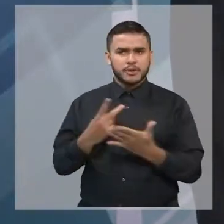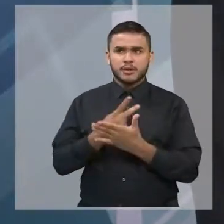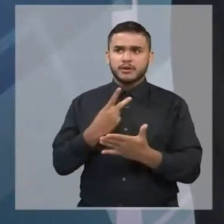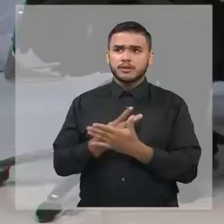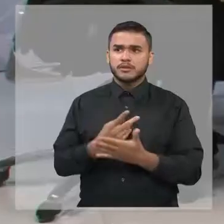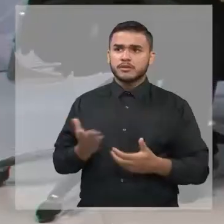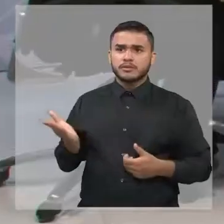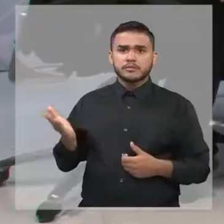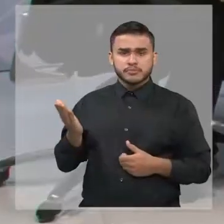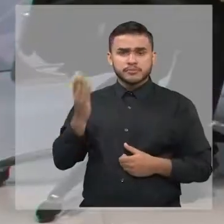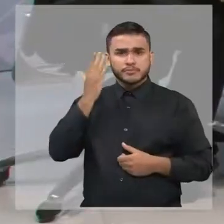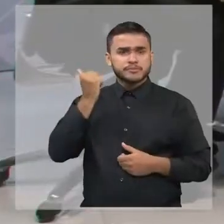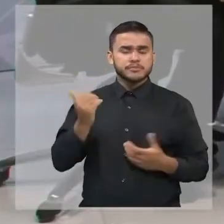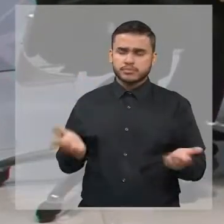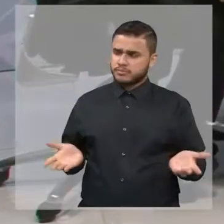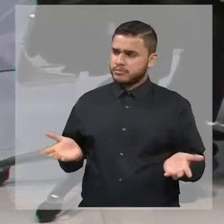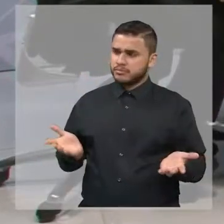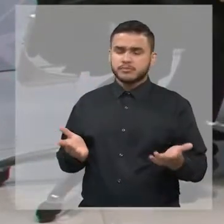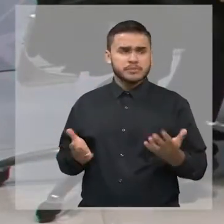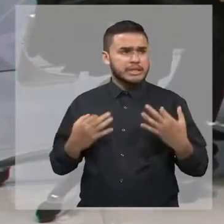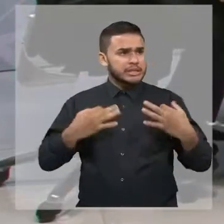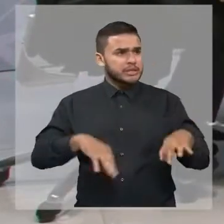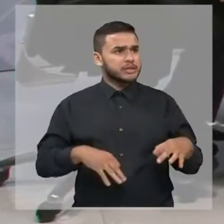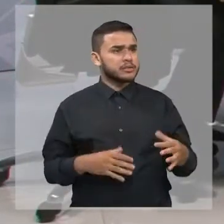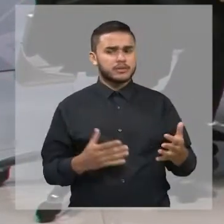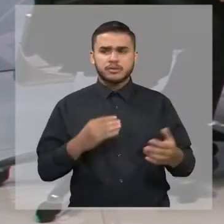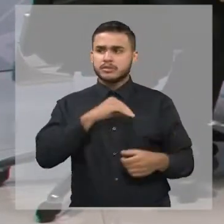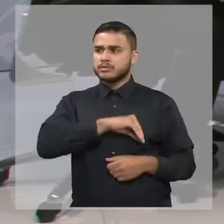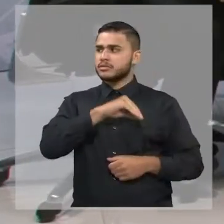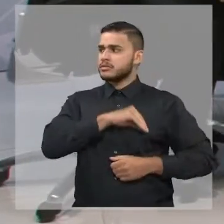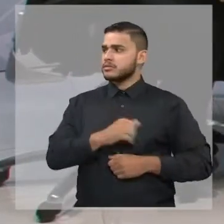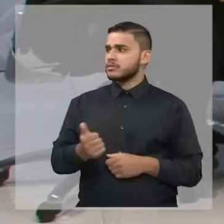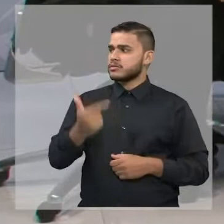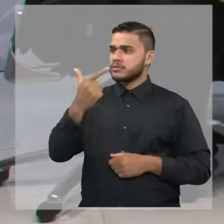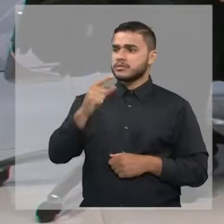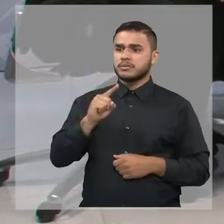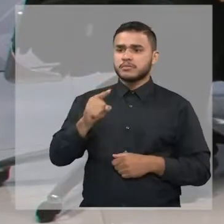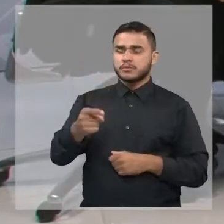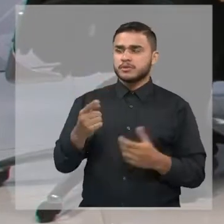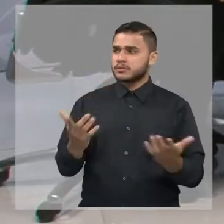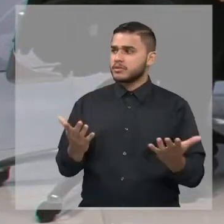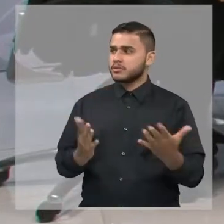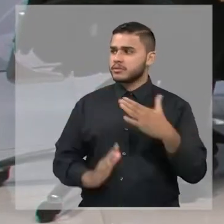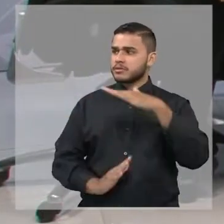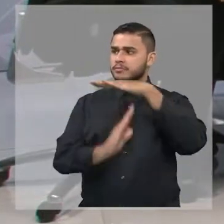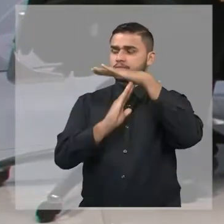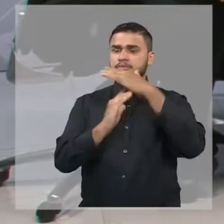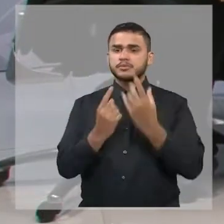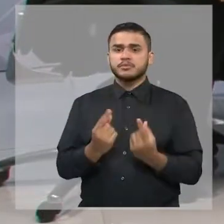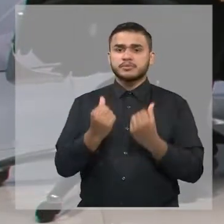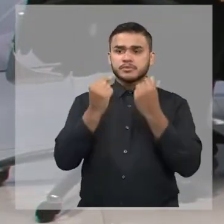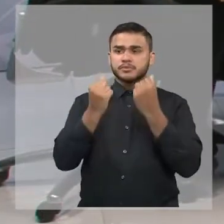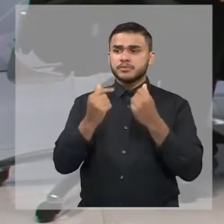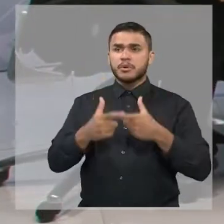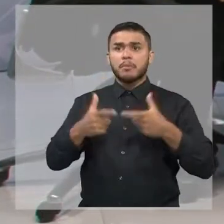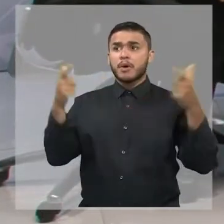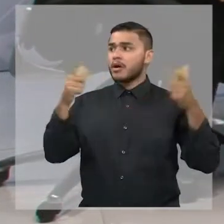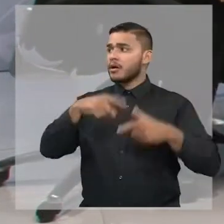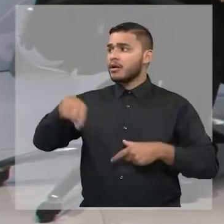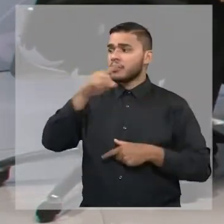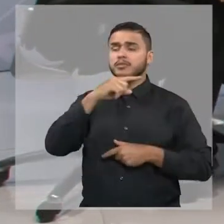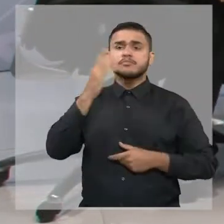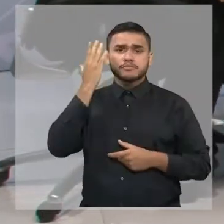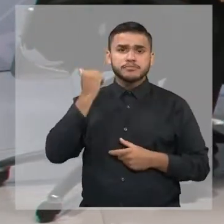O problema Teto? Não, fura O teto. professor ganha 12 mil, rapaz. Não tem ninguém que fura teto na UFC? Mas a maioria Não tô dizendo que a